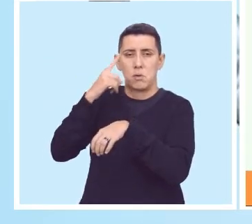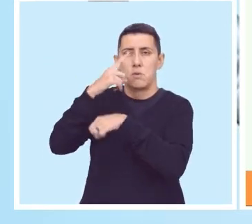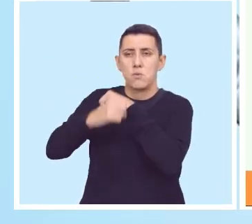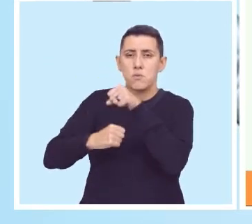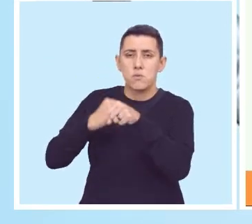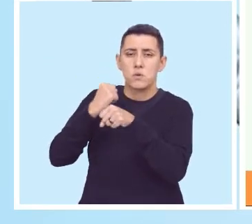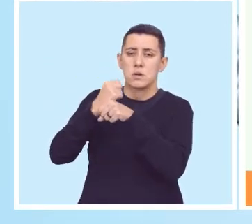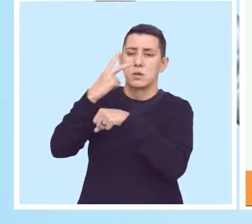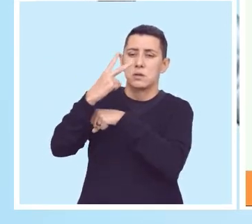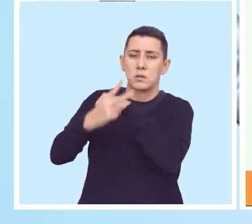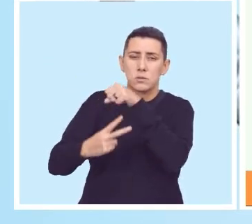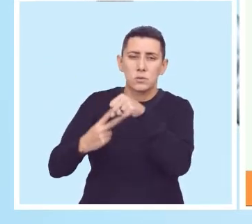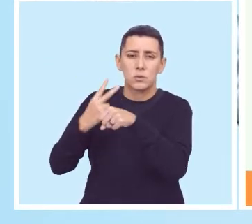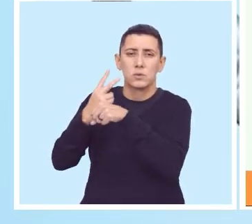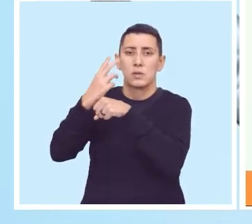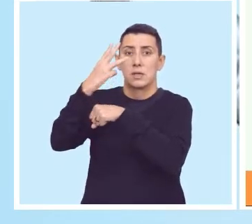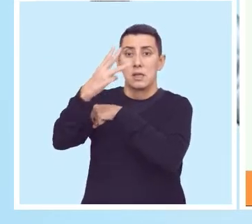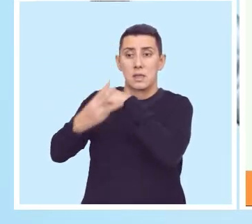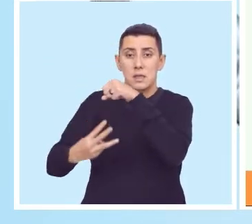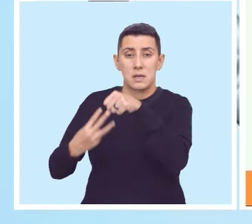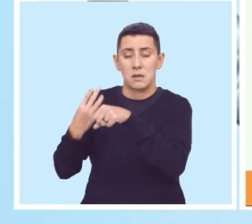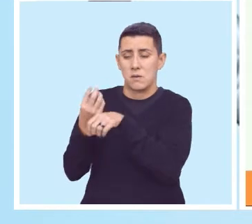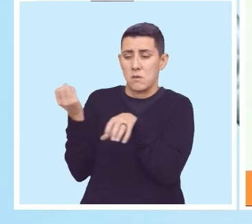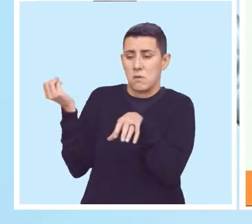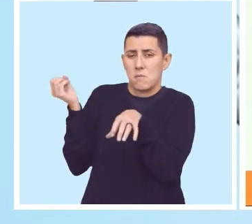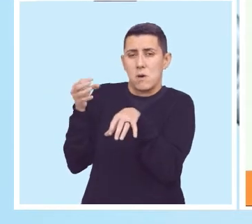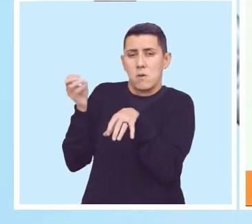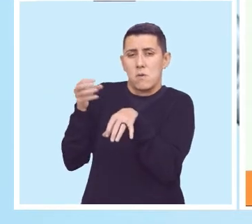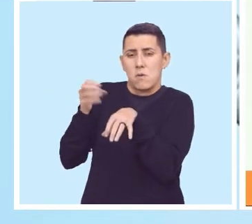2 anos, 3 anos, a gente vai conseguir, de repente,